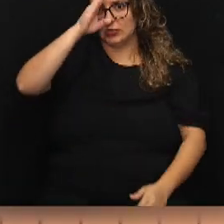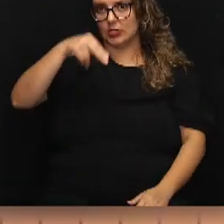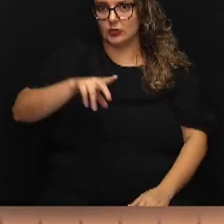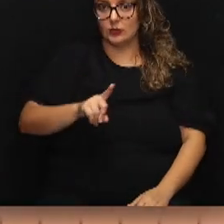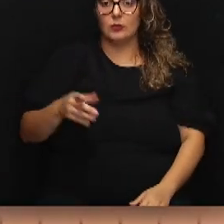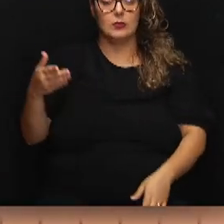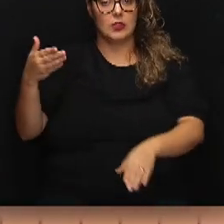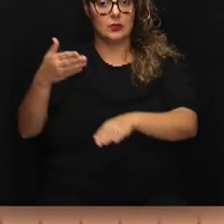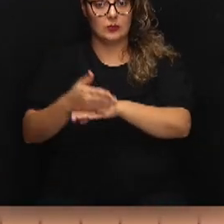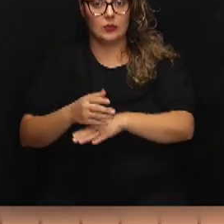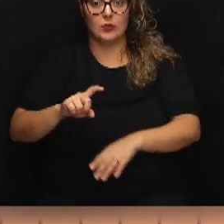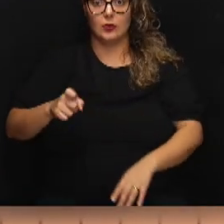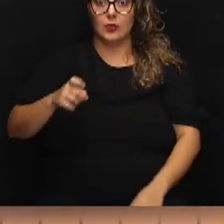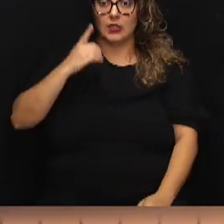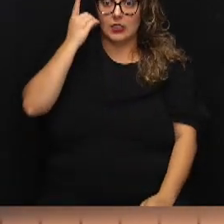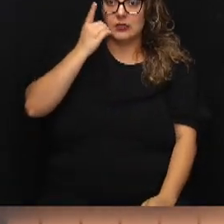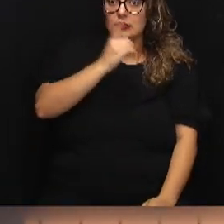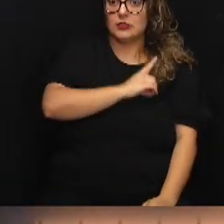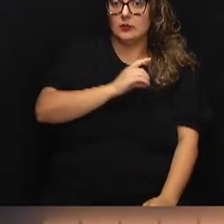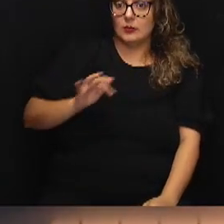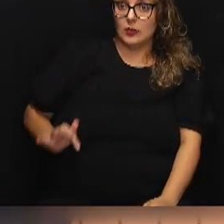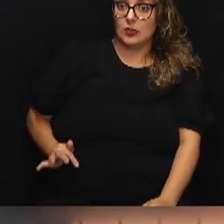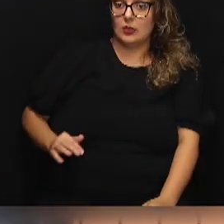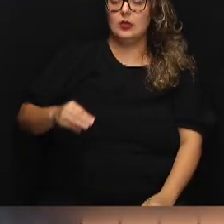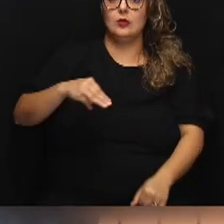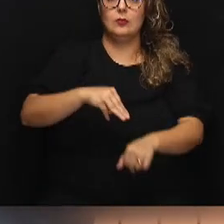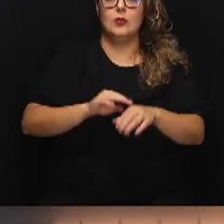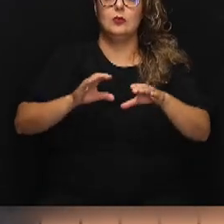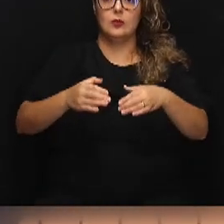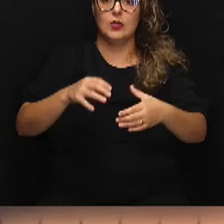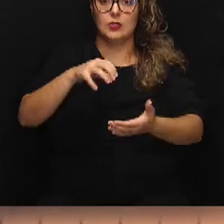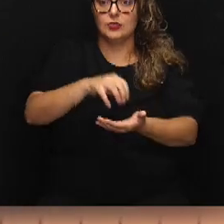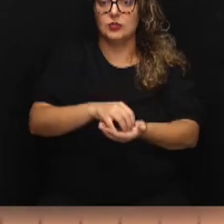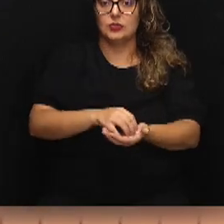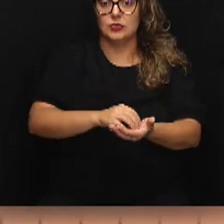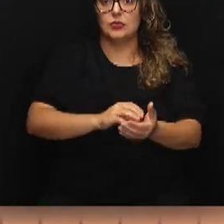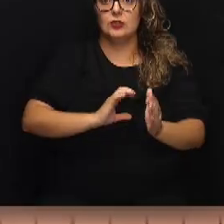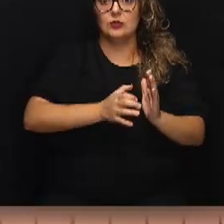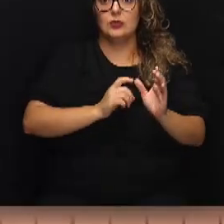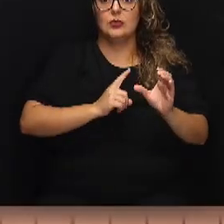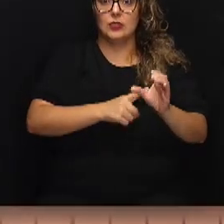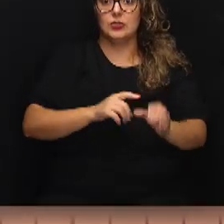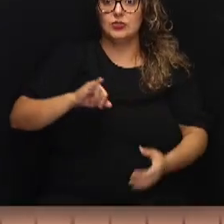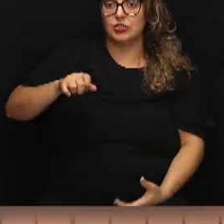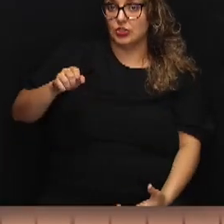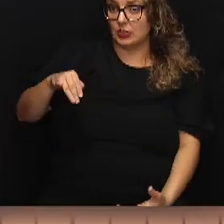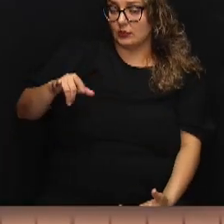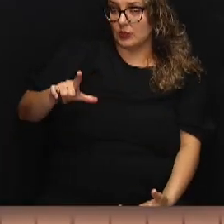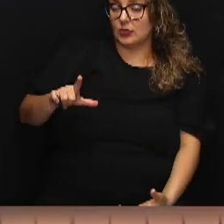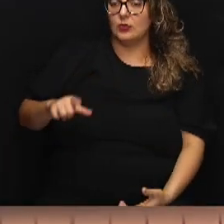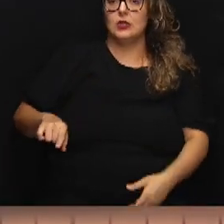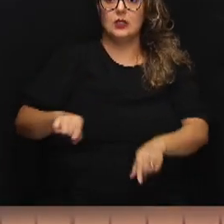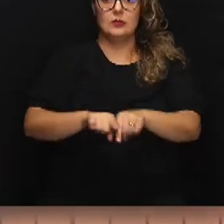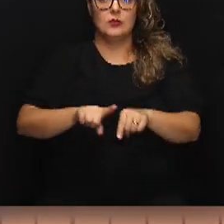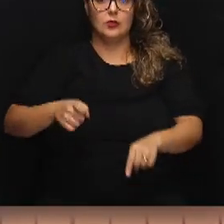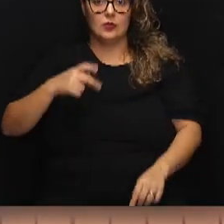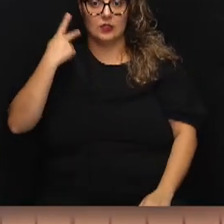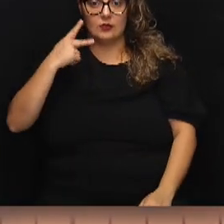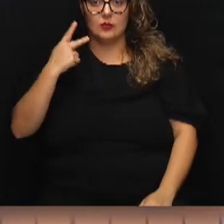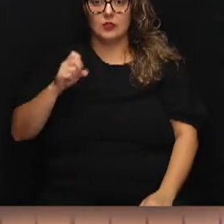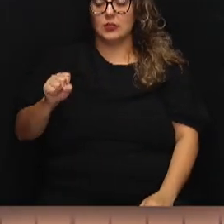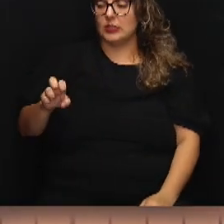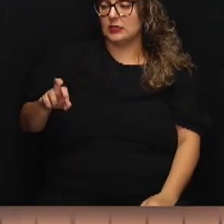do encontro o ex-deputado federal e membro do Comitê Central do partido, Jamil Murad, e também o ex-vereador de Campinas,